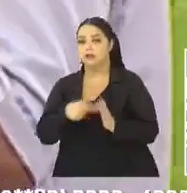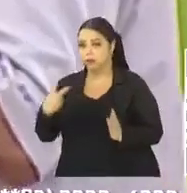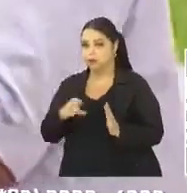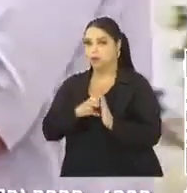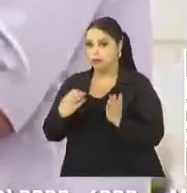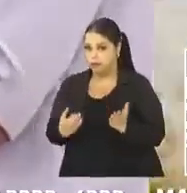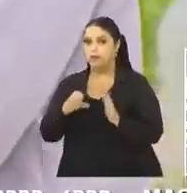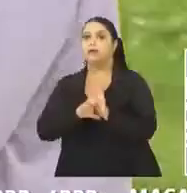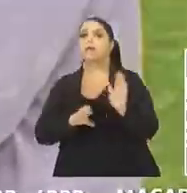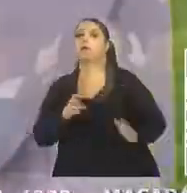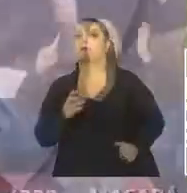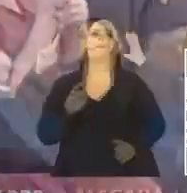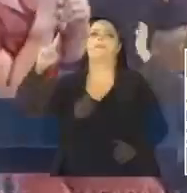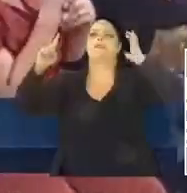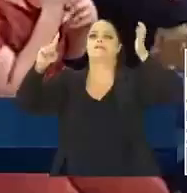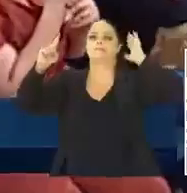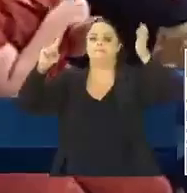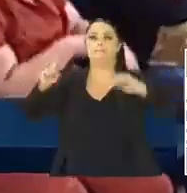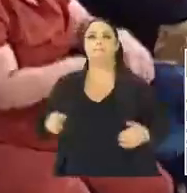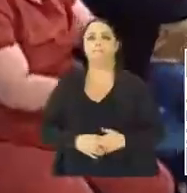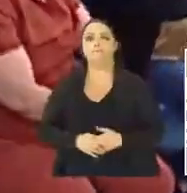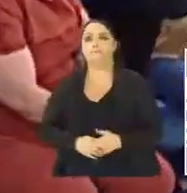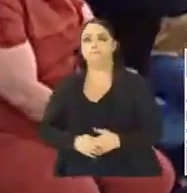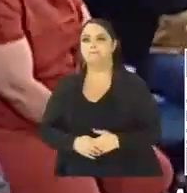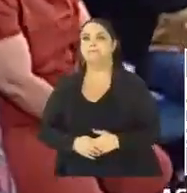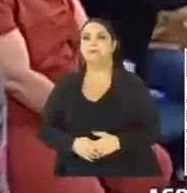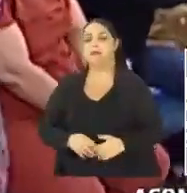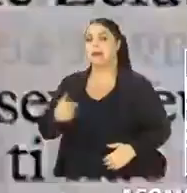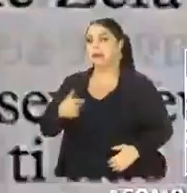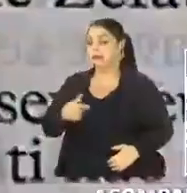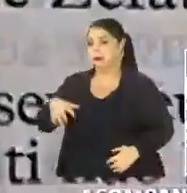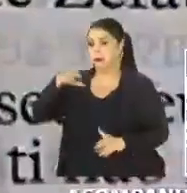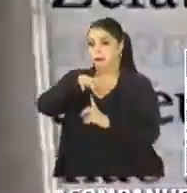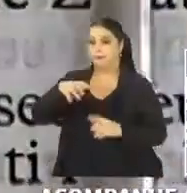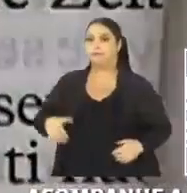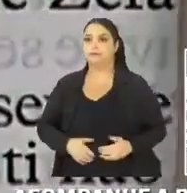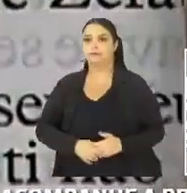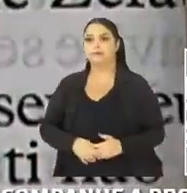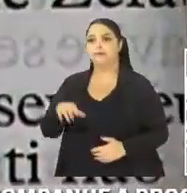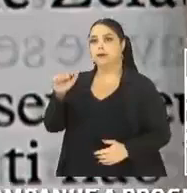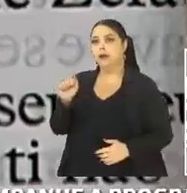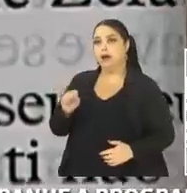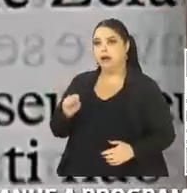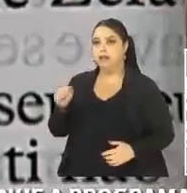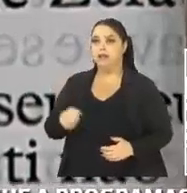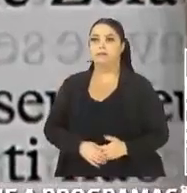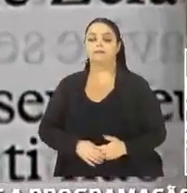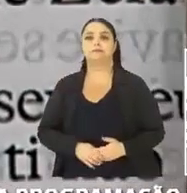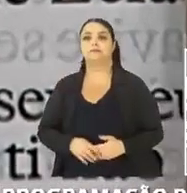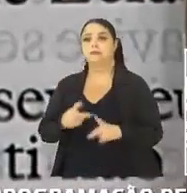Segunda Crônicas, capítulo 14. Asa vence a zerar o etíope.